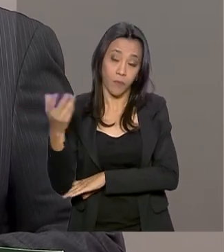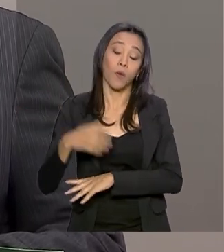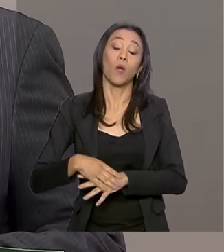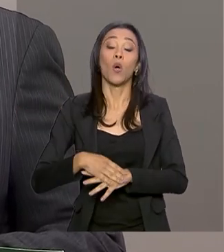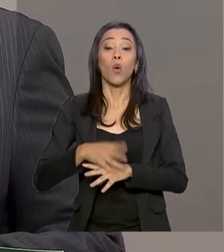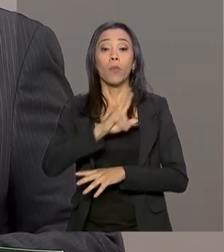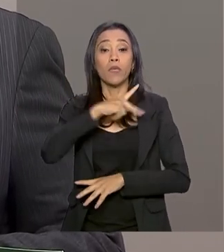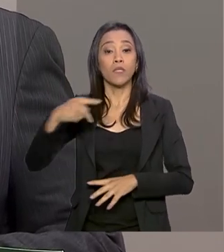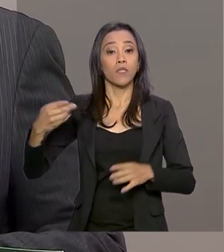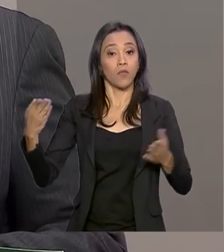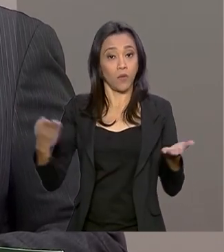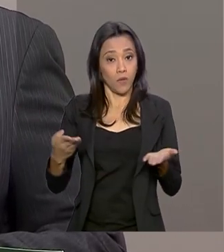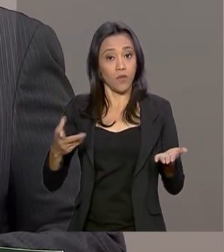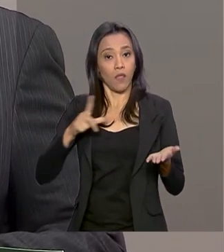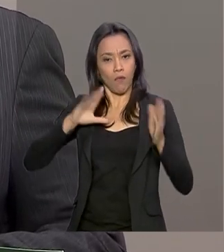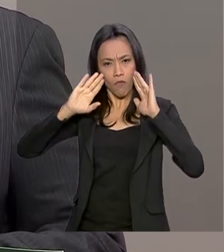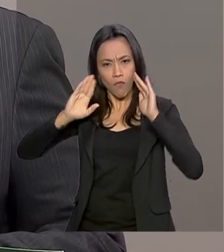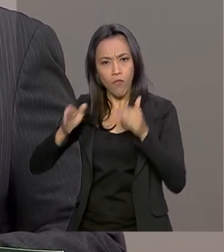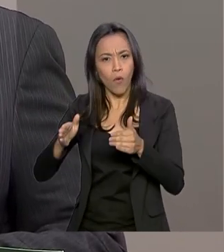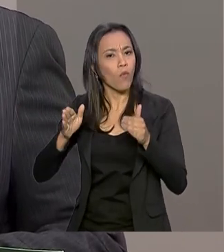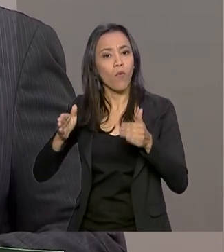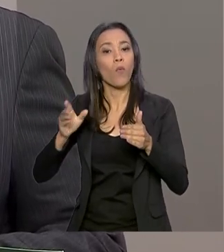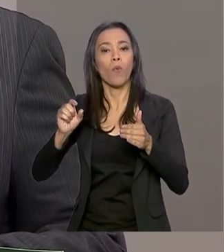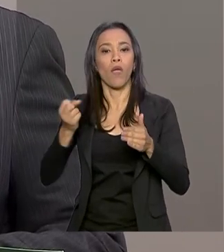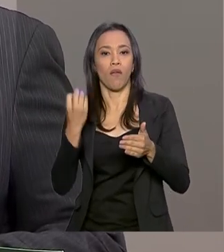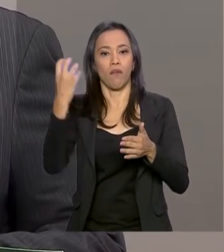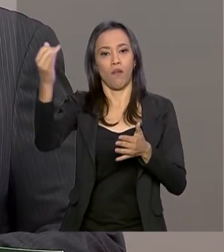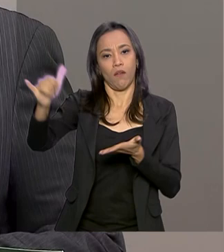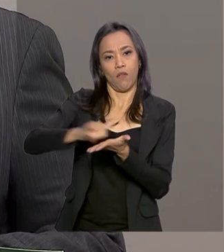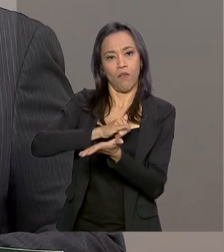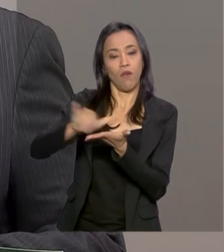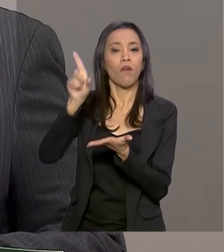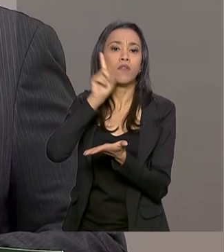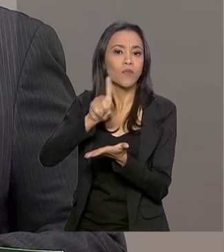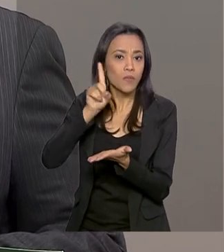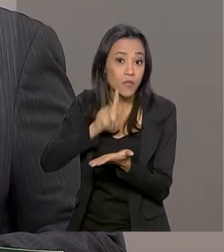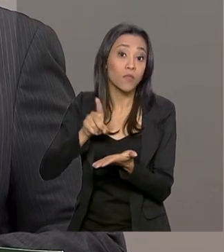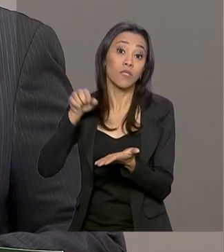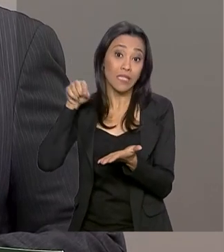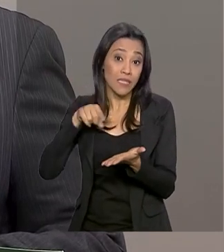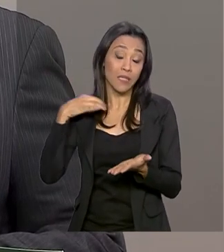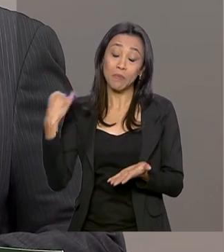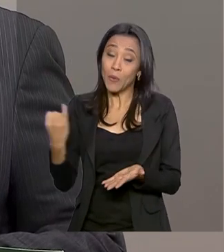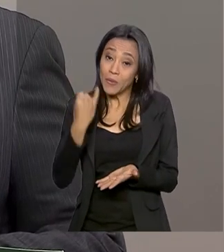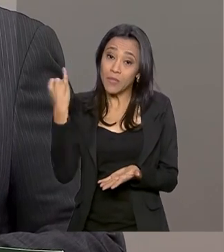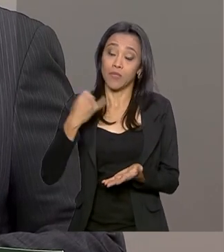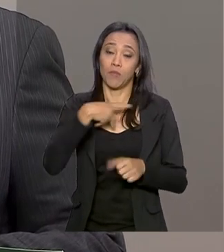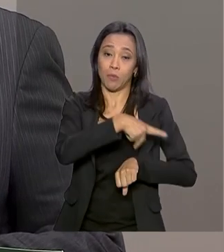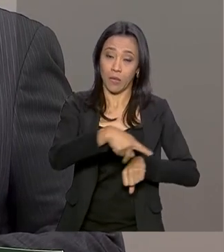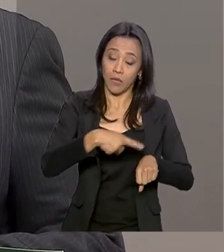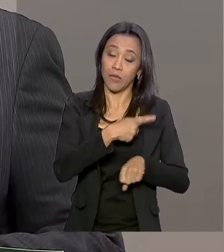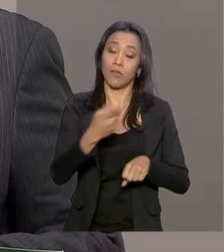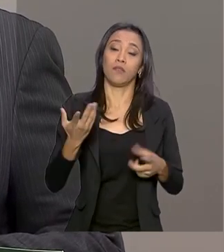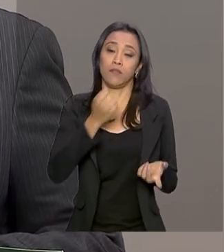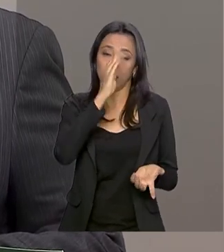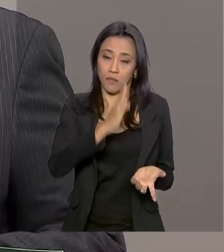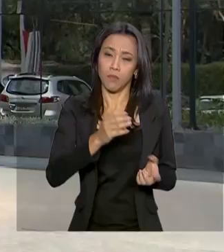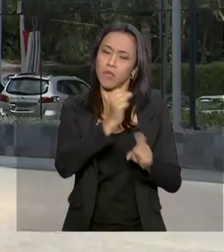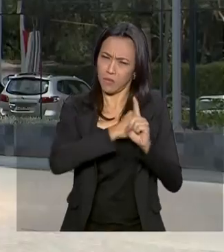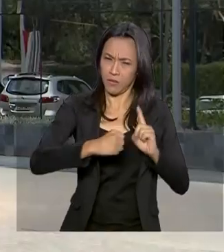foco o foco é nova york nova york é importante para o nosso país para o nosso estado para a nossa